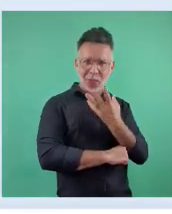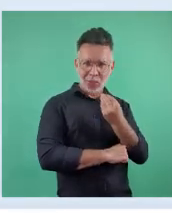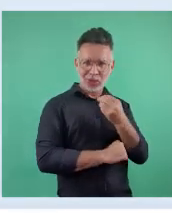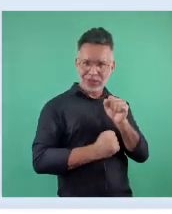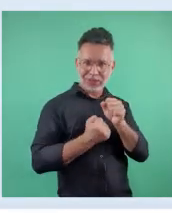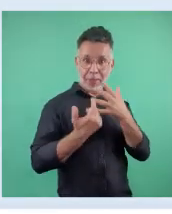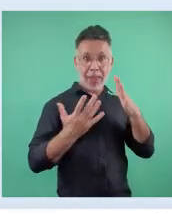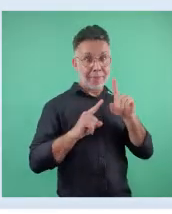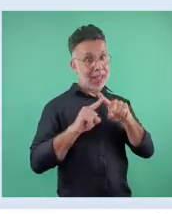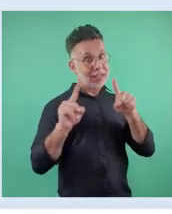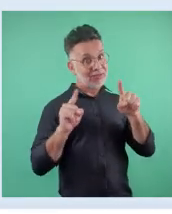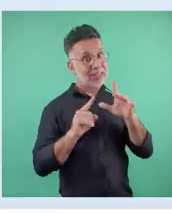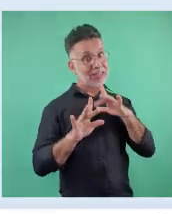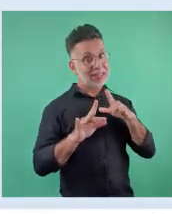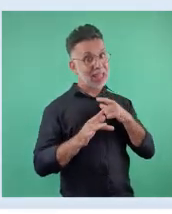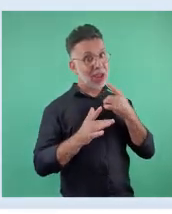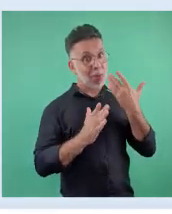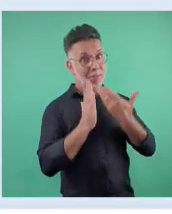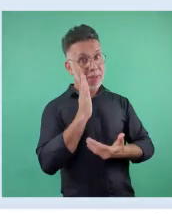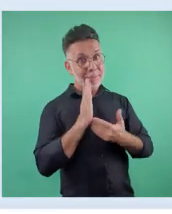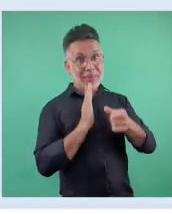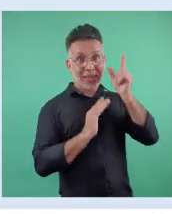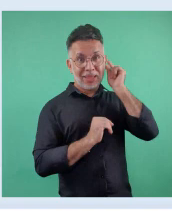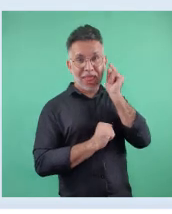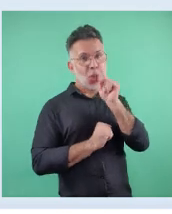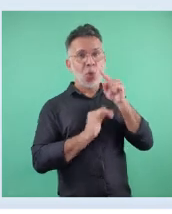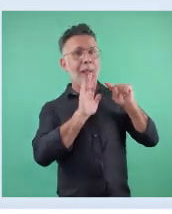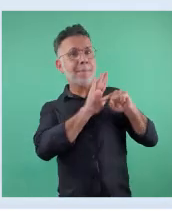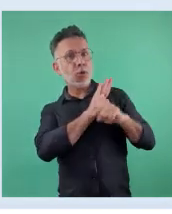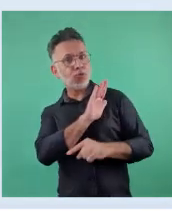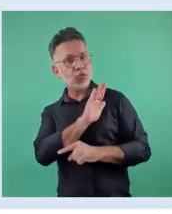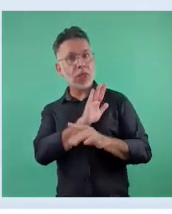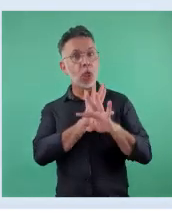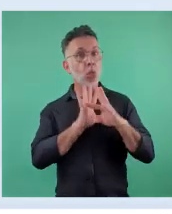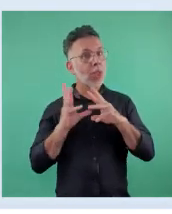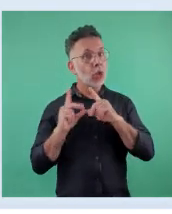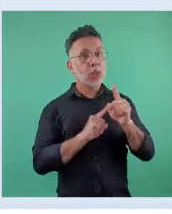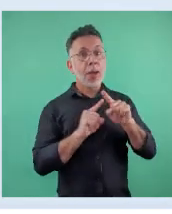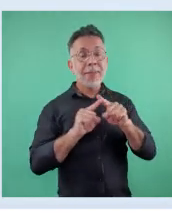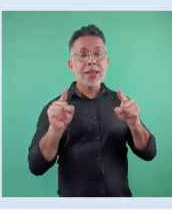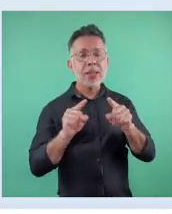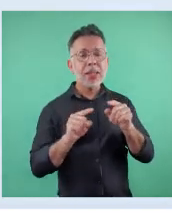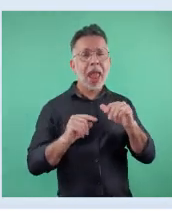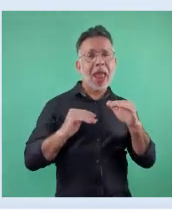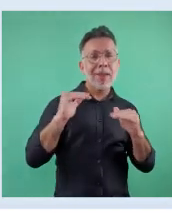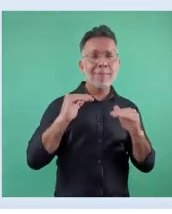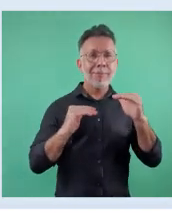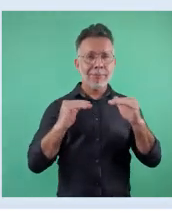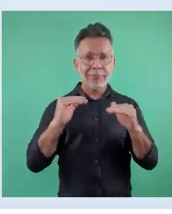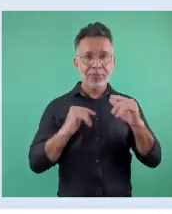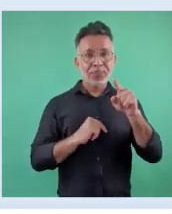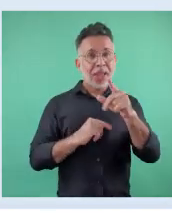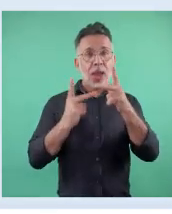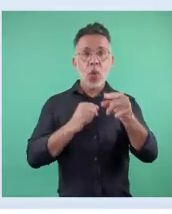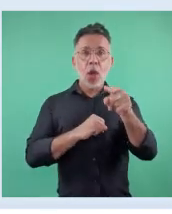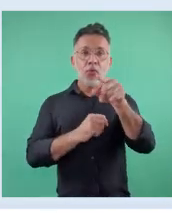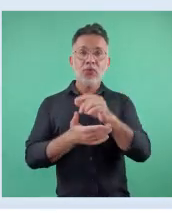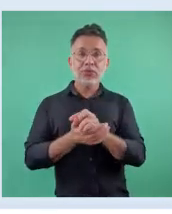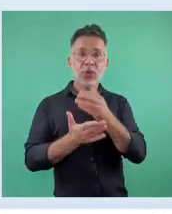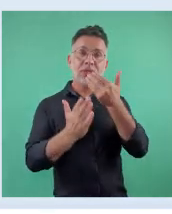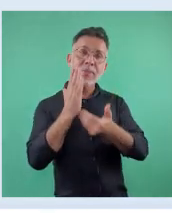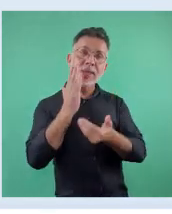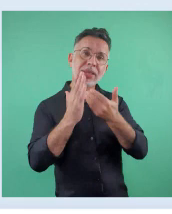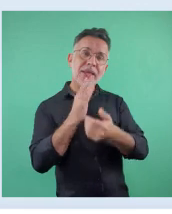feliz, colorido, cheio de brilho. Mas, às vezes, a gente tem uma perda auditiva que ela não é profunda, não é total, mas ela